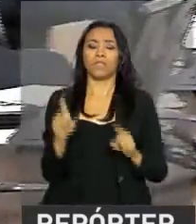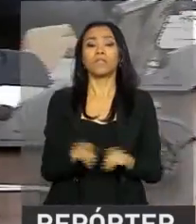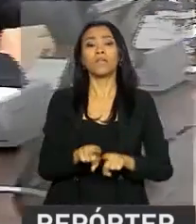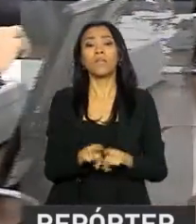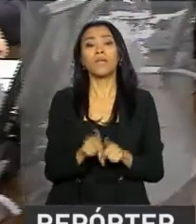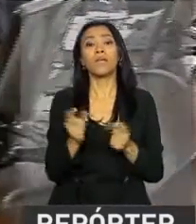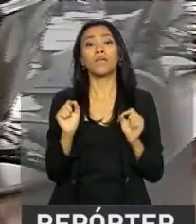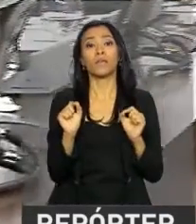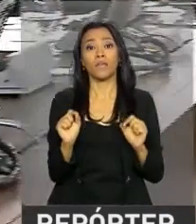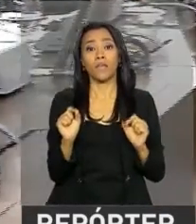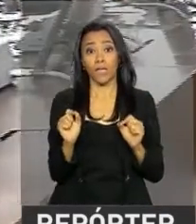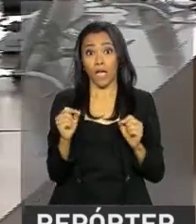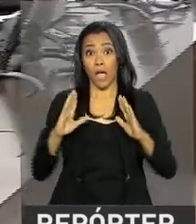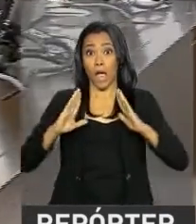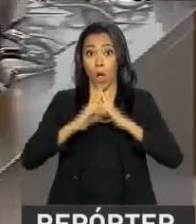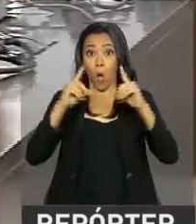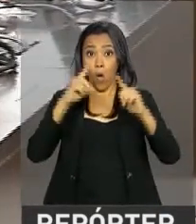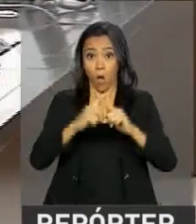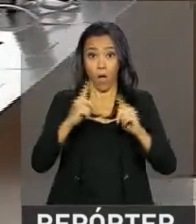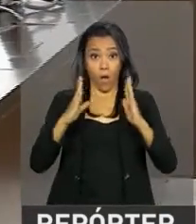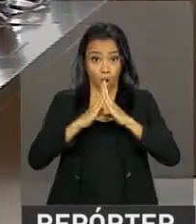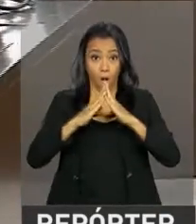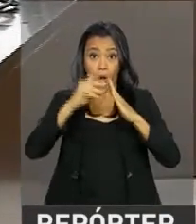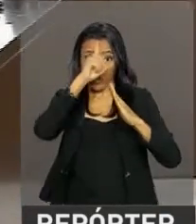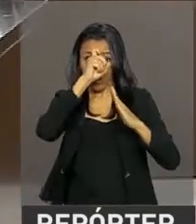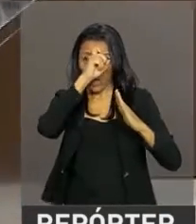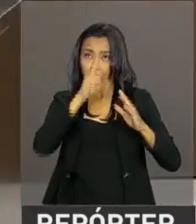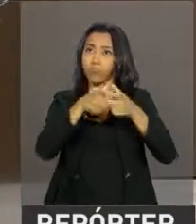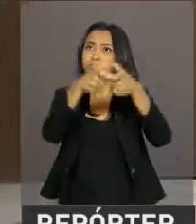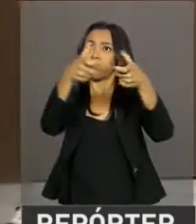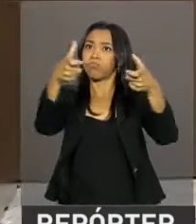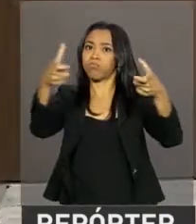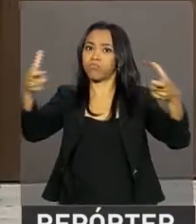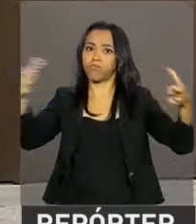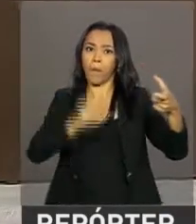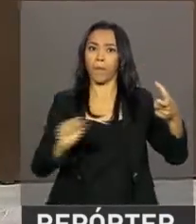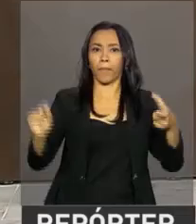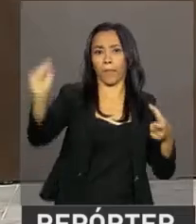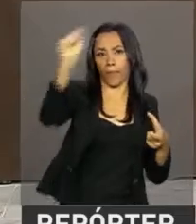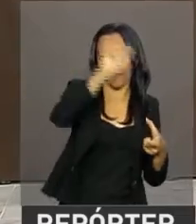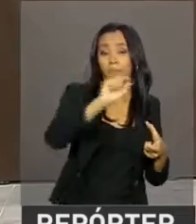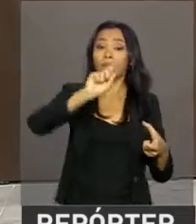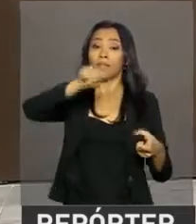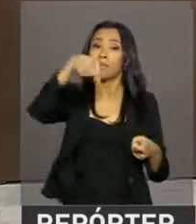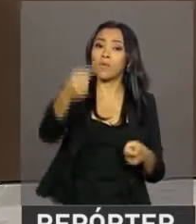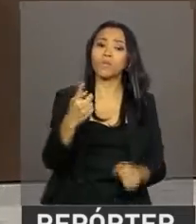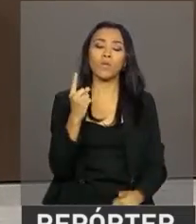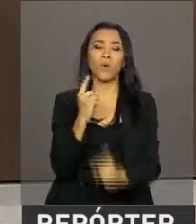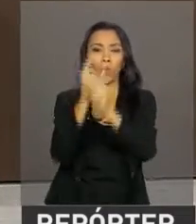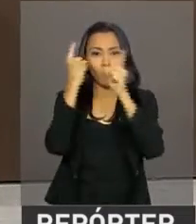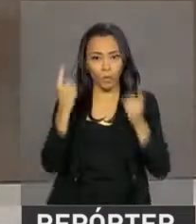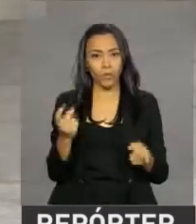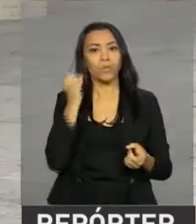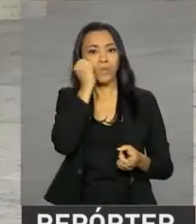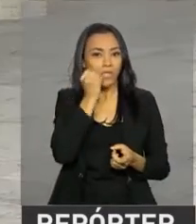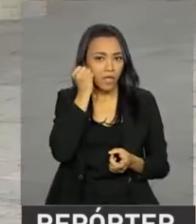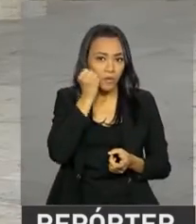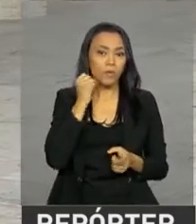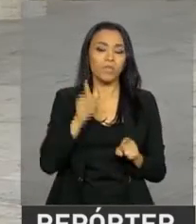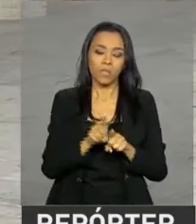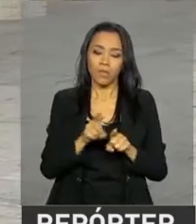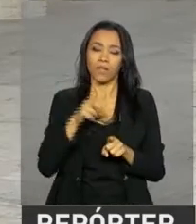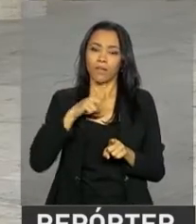de hospitais e ao longo do dia de hoje o presidente michel temer tem encontros com senadores aqui no palácio do planalto